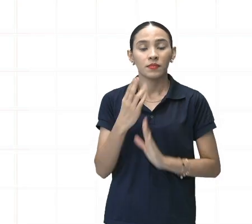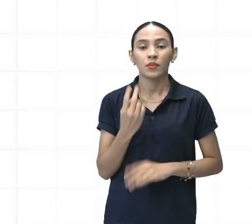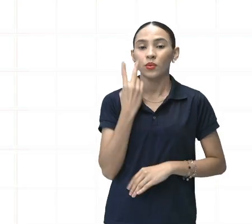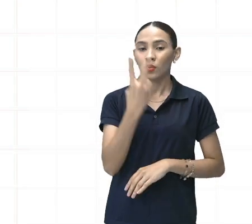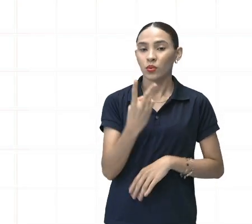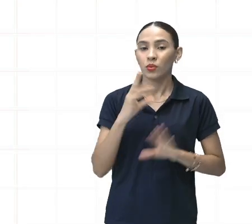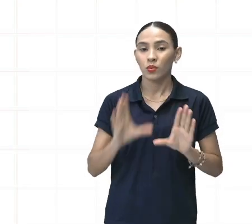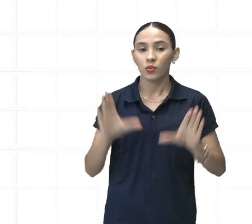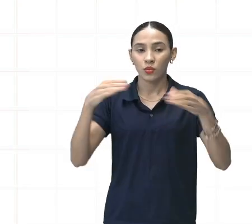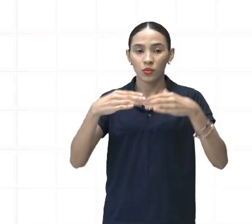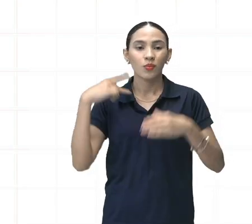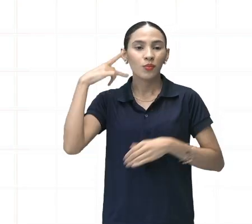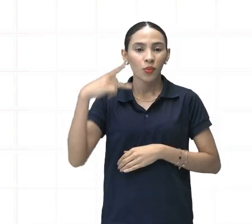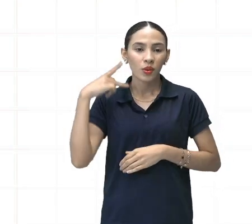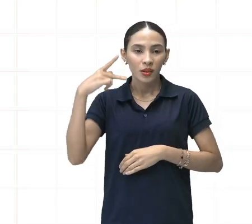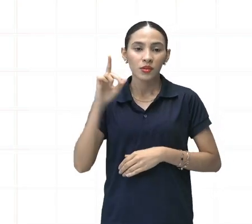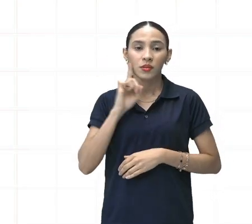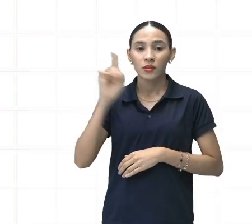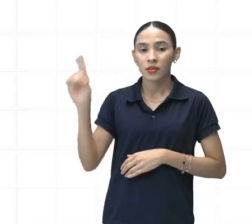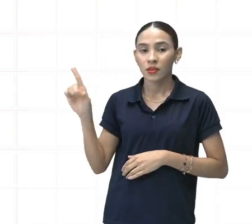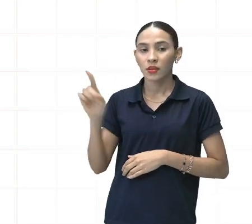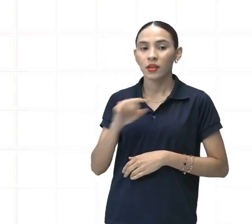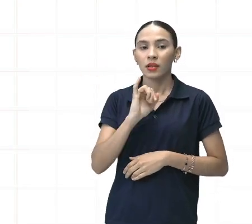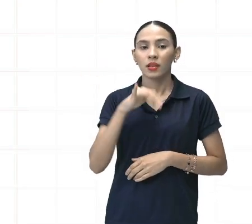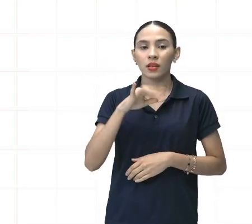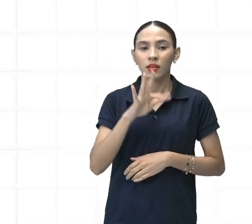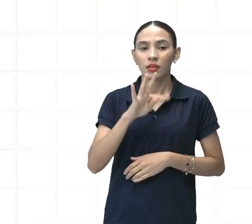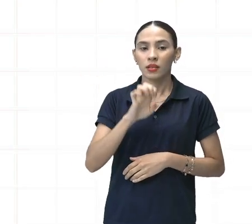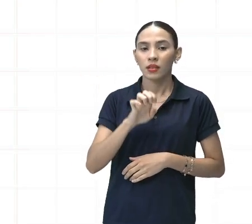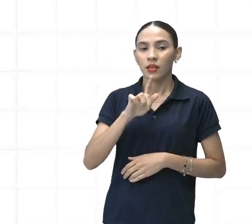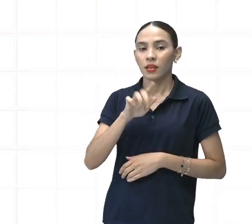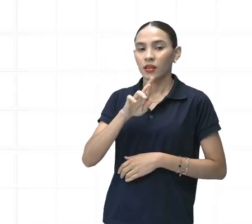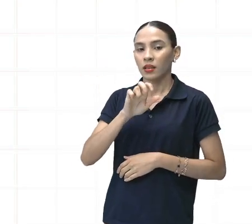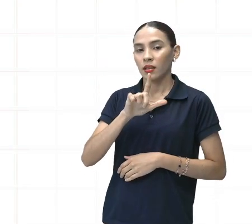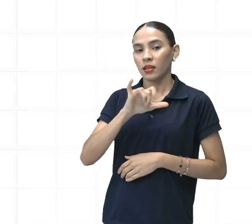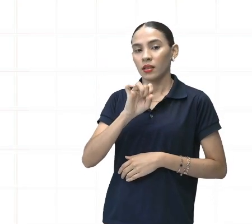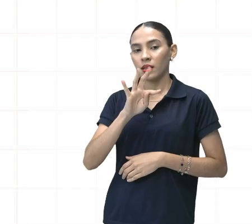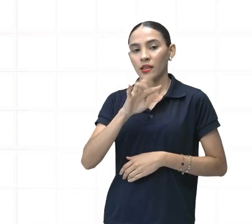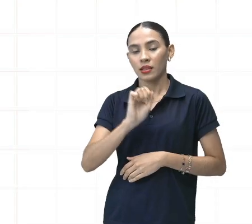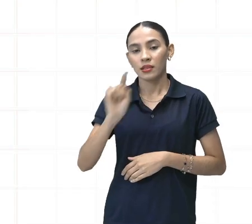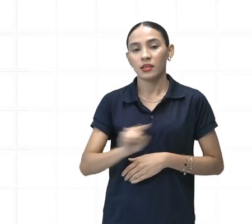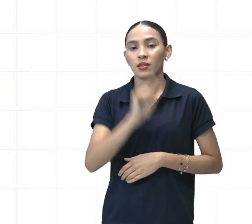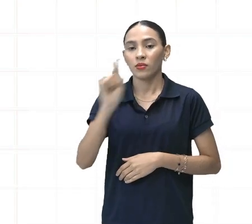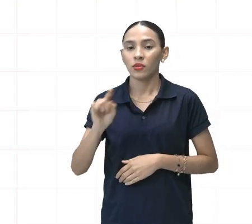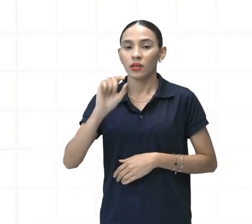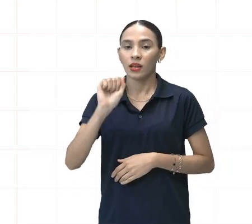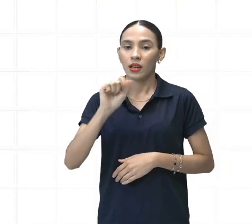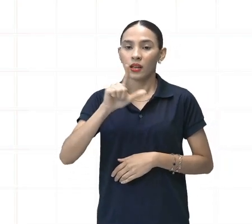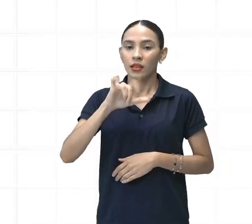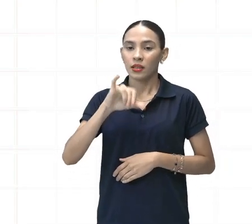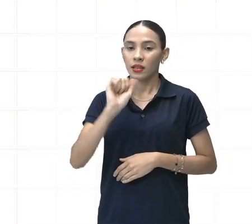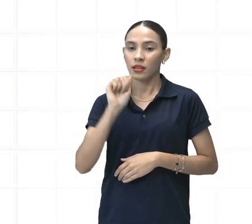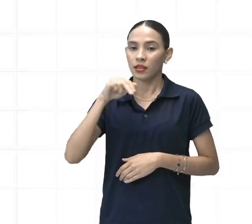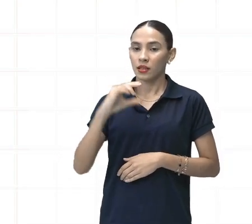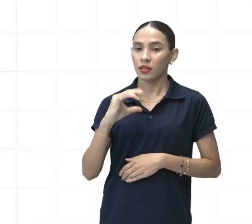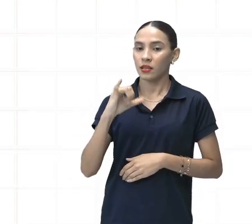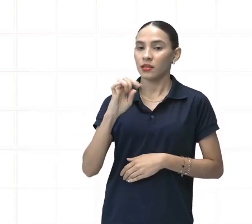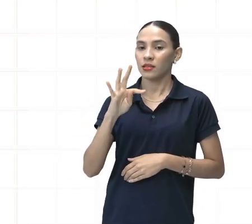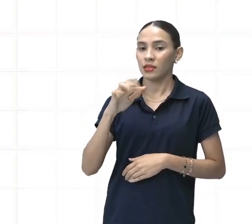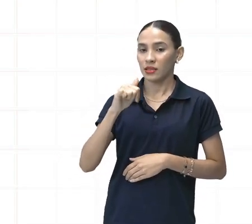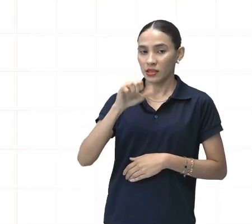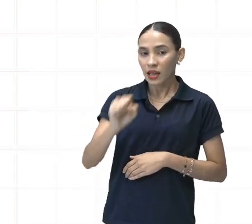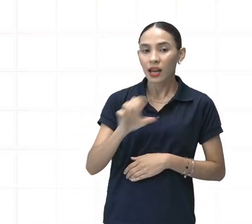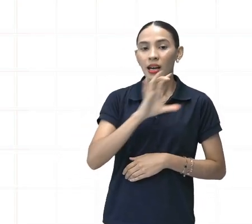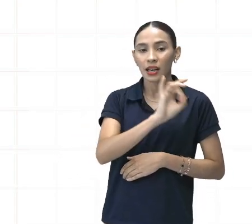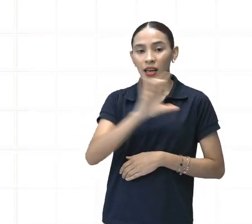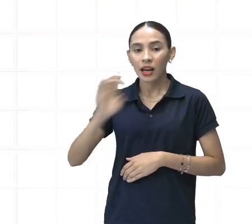grupos políticos, como eu falei para vocês. Os integralistas, de um lado, e do outro, os aliancistas. Cada um